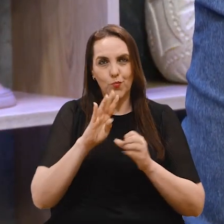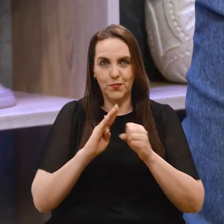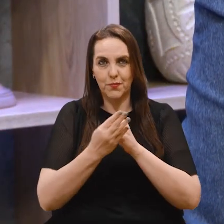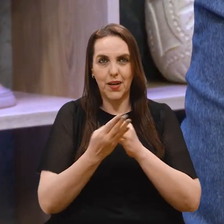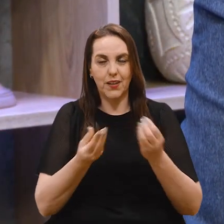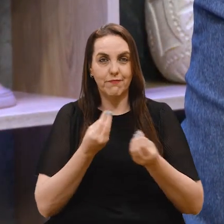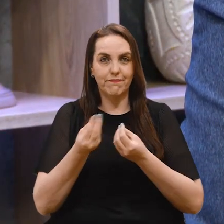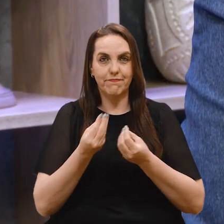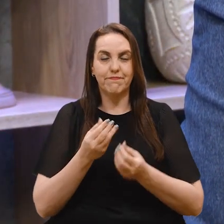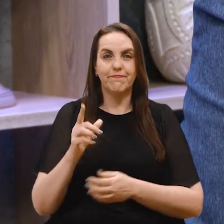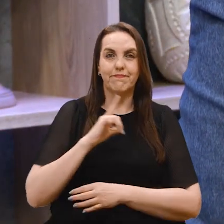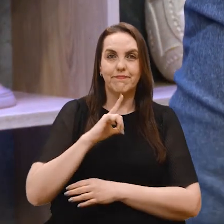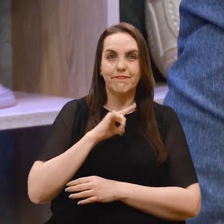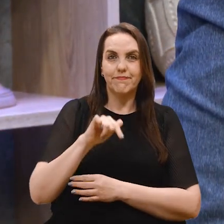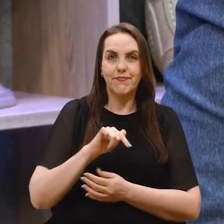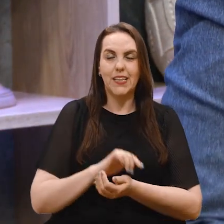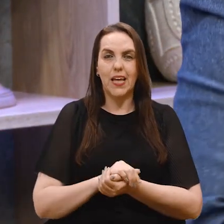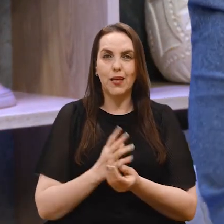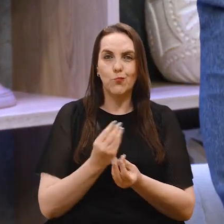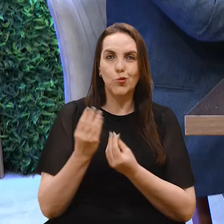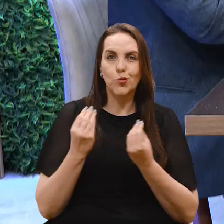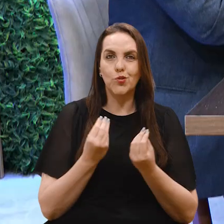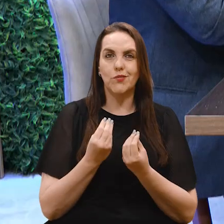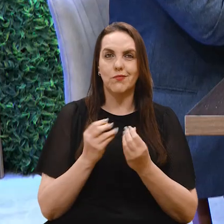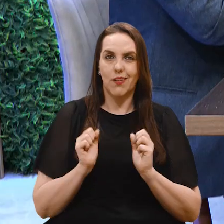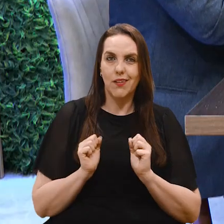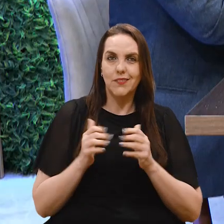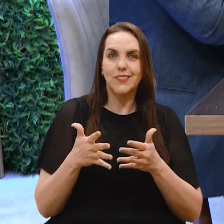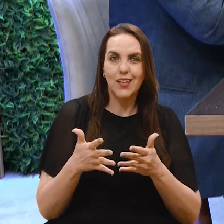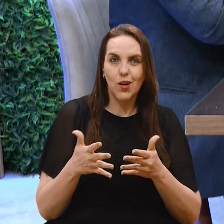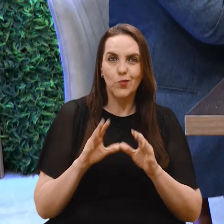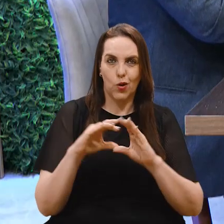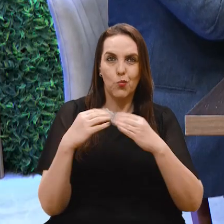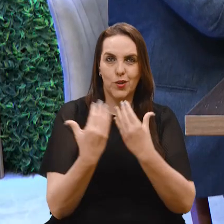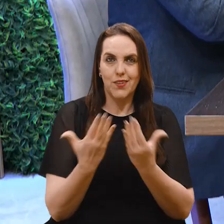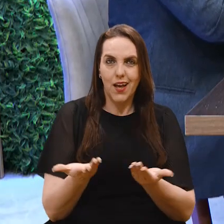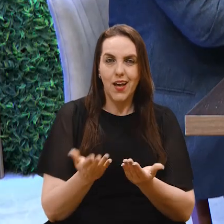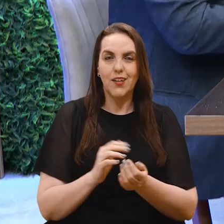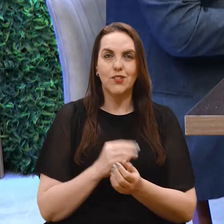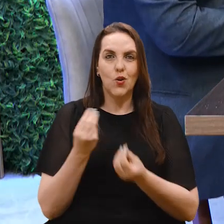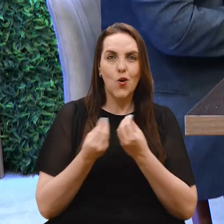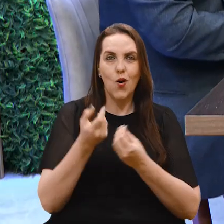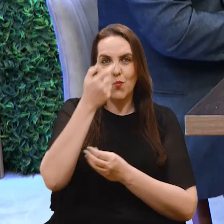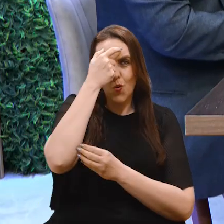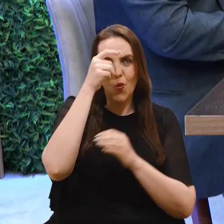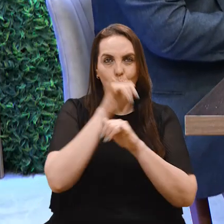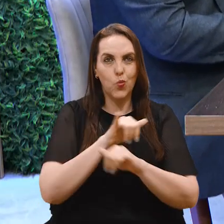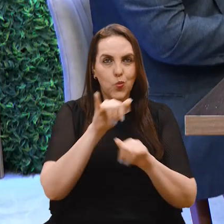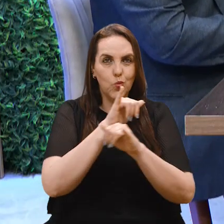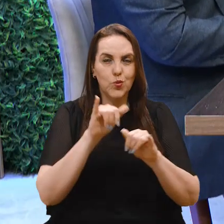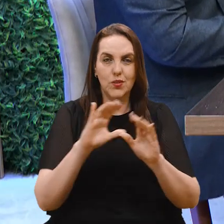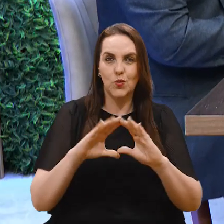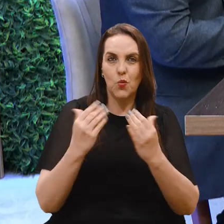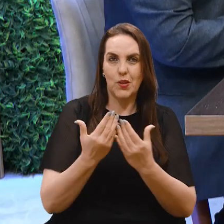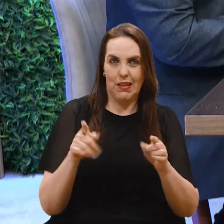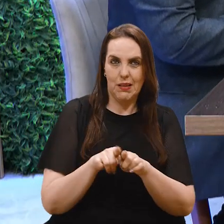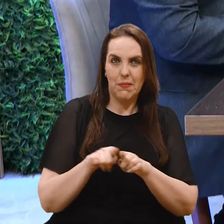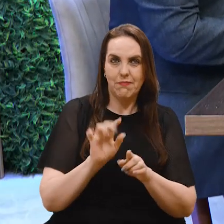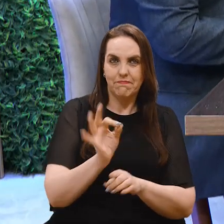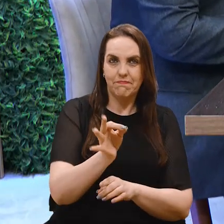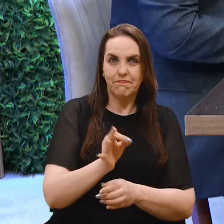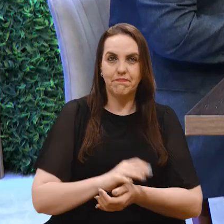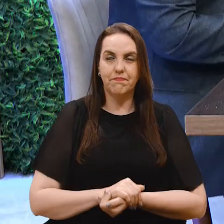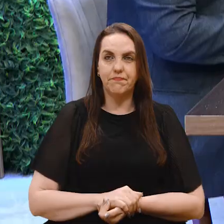Existe muita ação comunitária no sentido de conscientização da comunidade também? Ali a